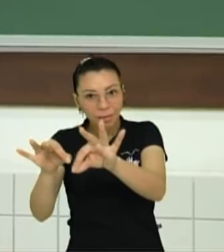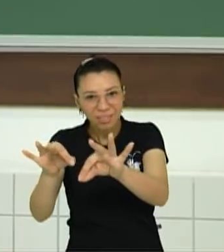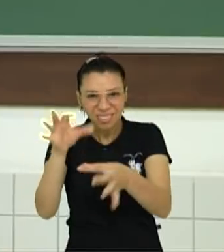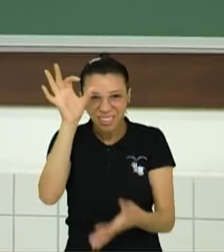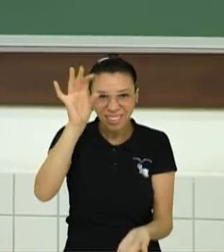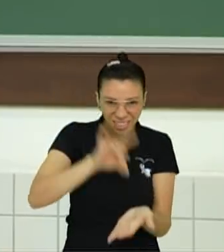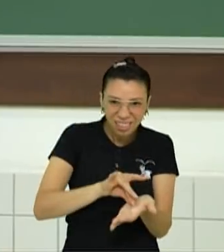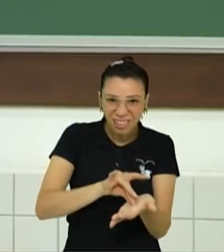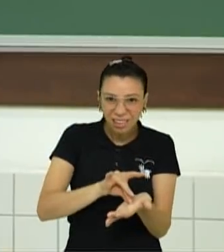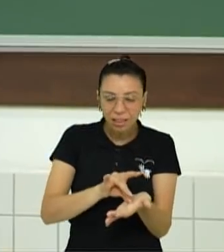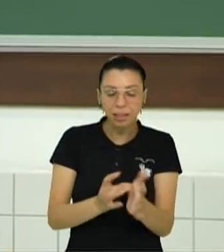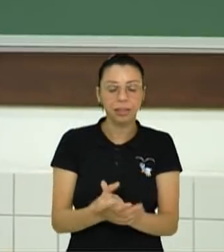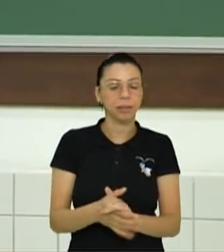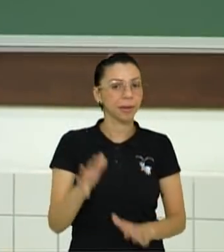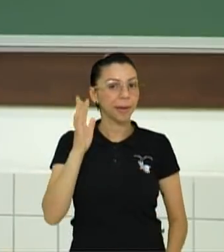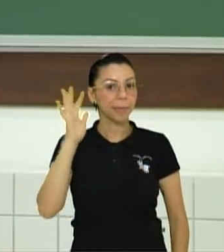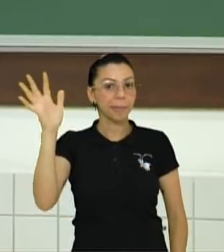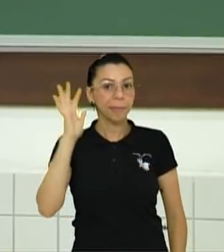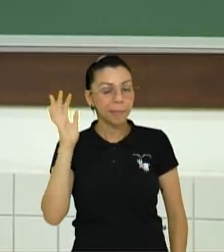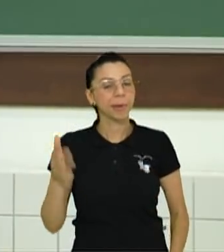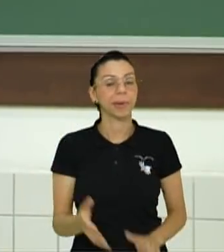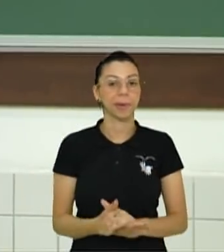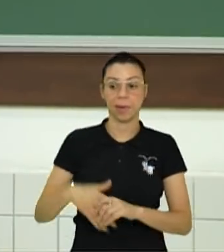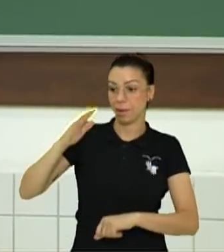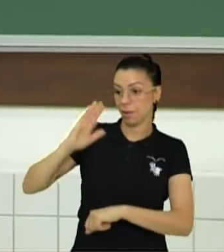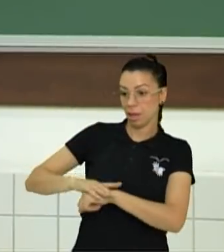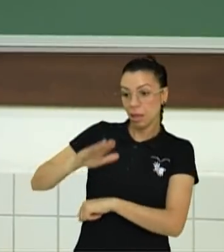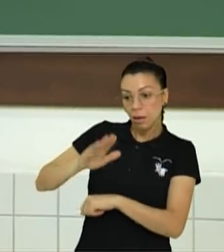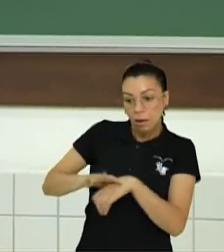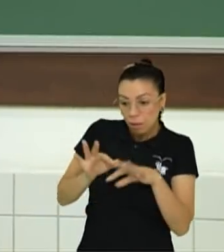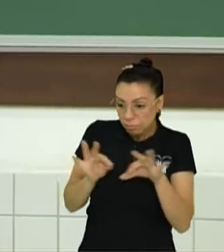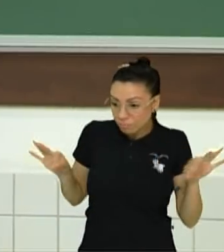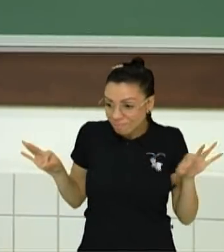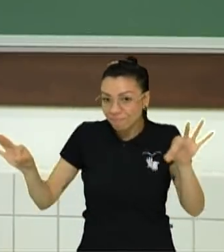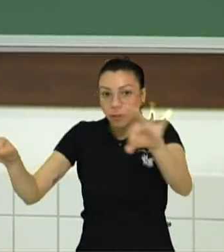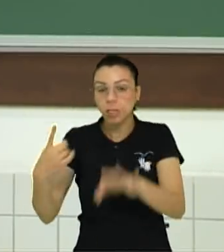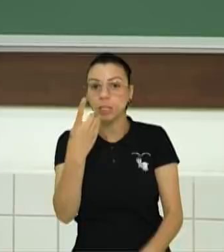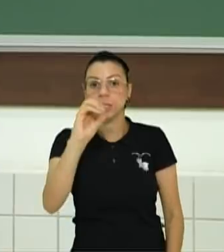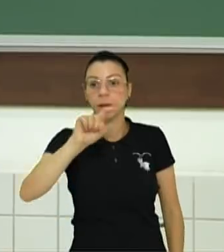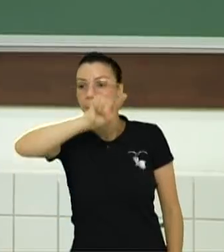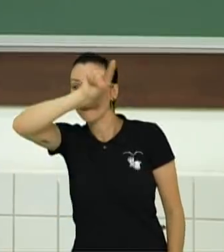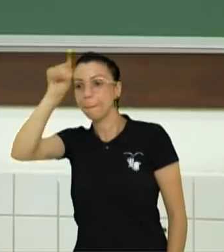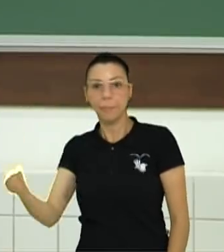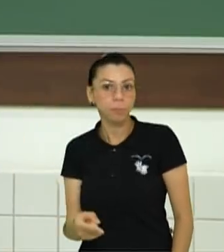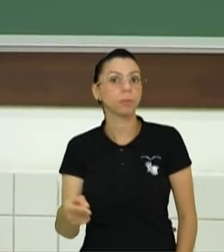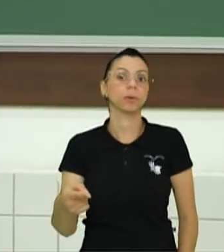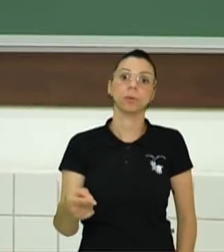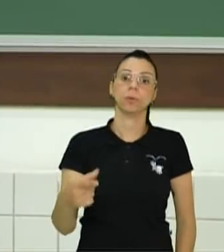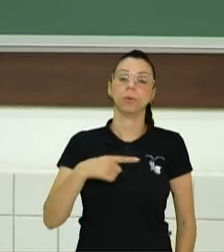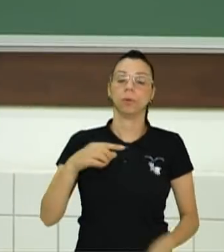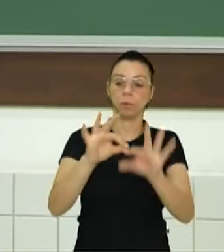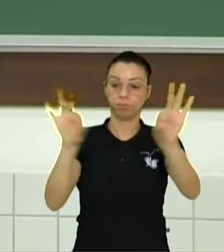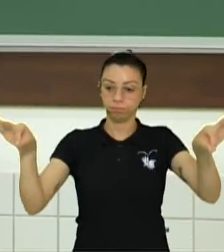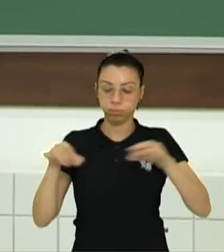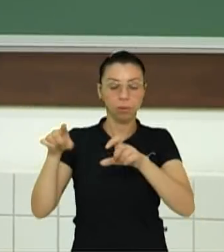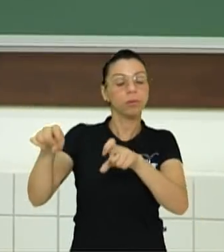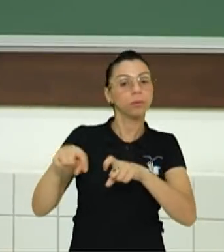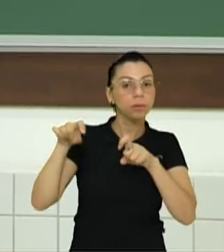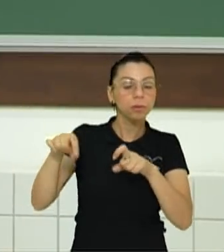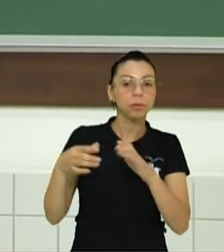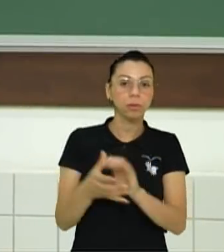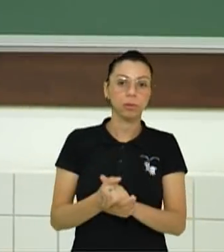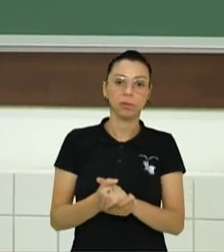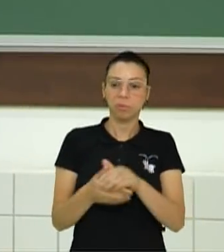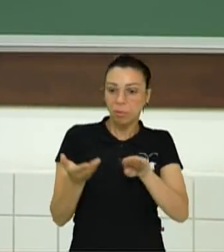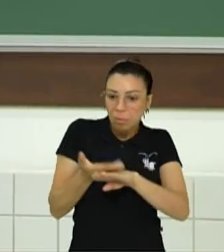ajudem. Pense, eu com 100 mil metros quadrados. Eu tenho uma super fazenda. E ainda por cima, imagine quem tem